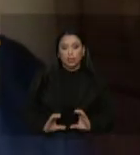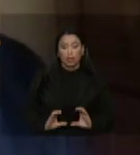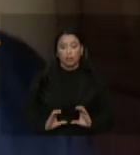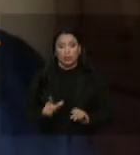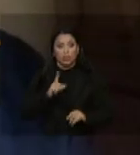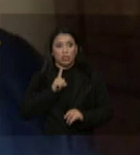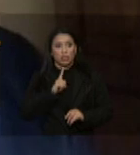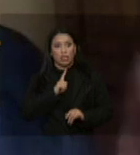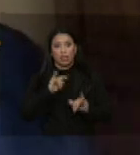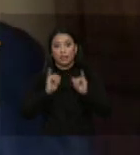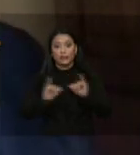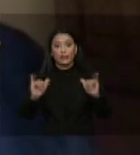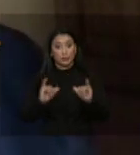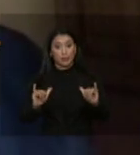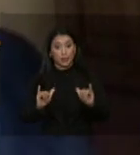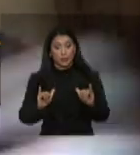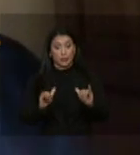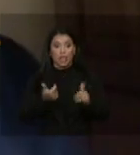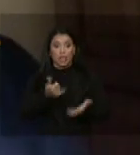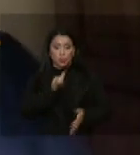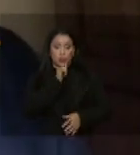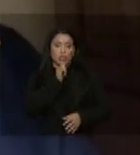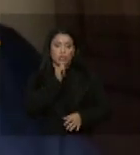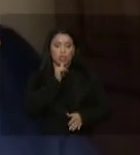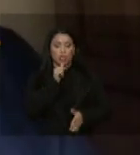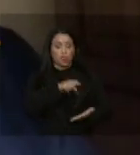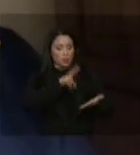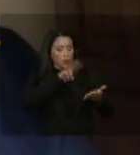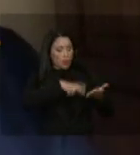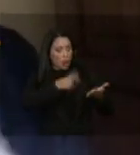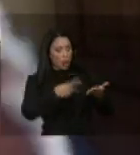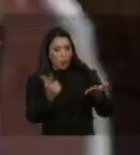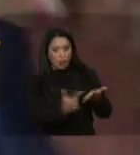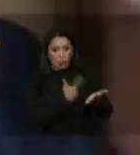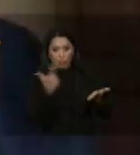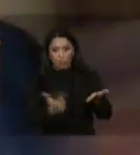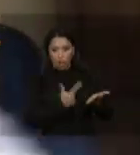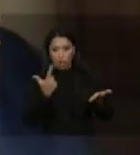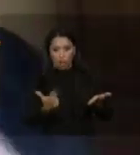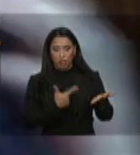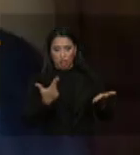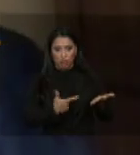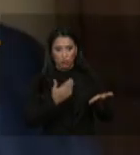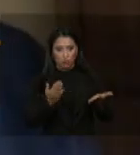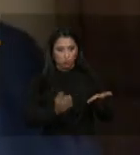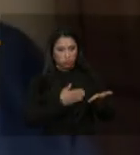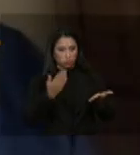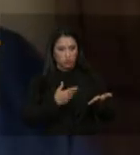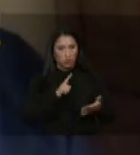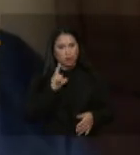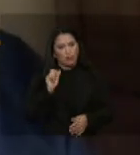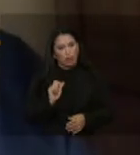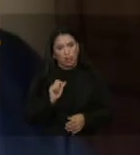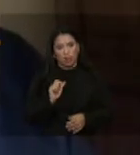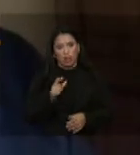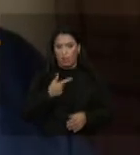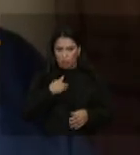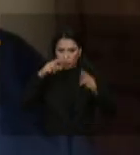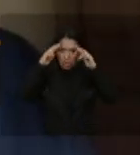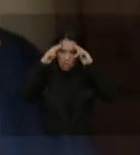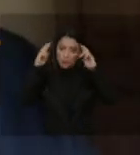informações nesse nos jornais por exemplo que alguns aí não vai crítica eu faço isso com muito respeito